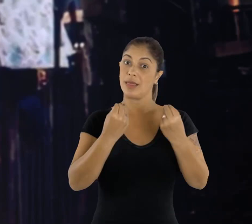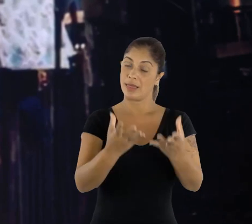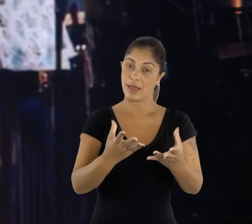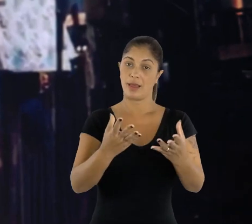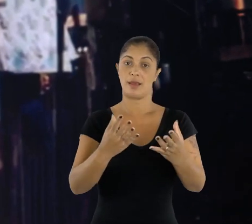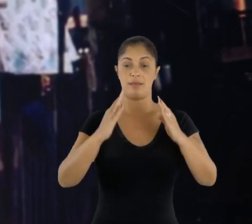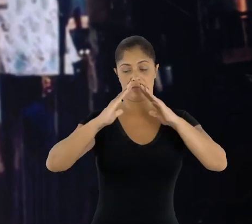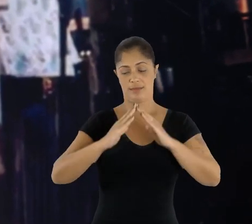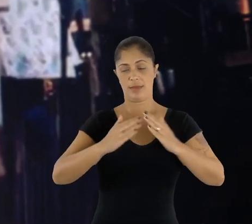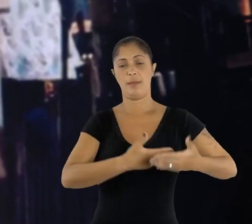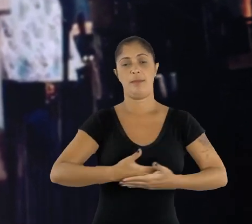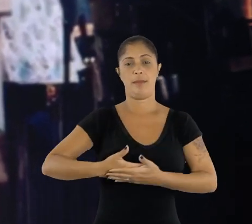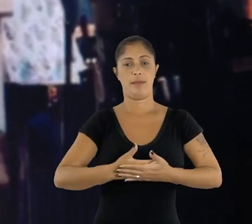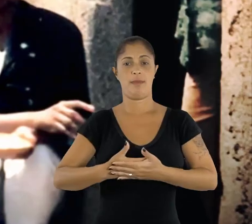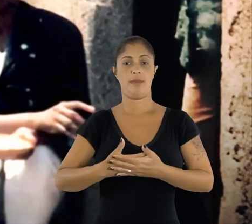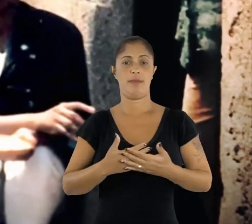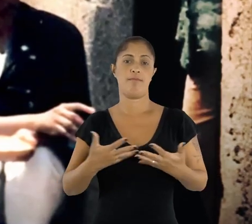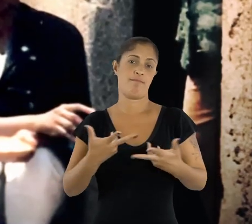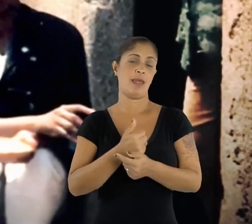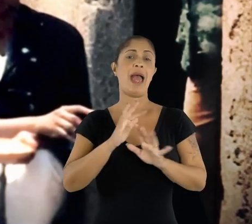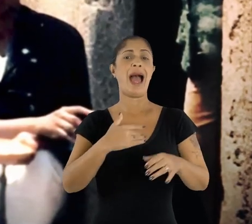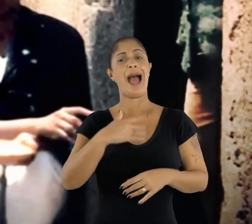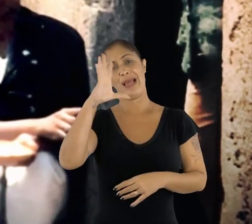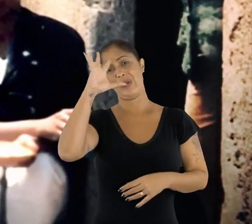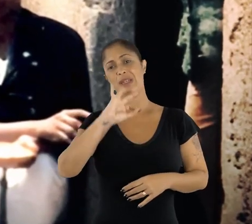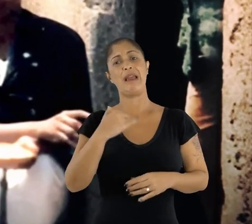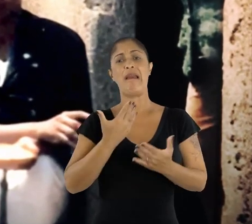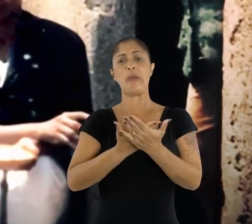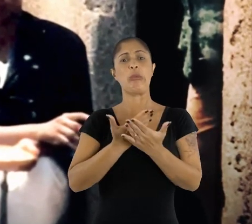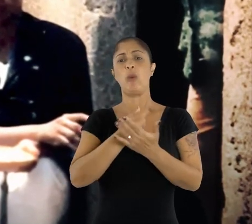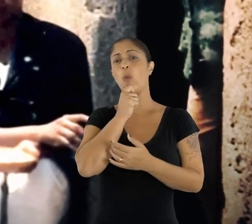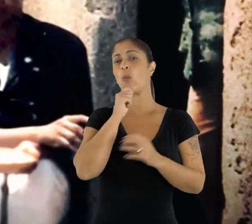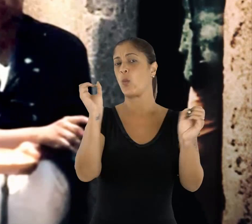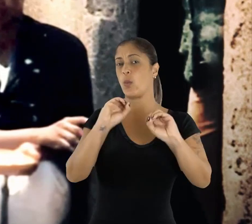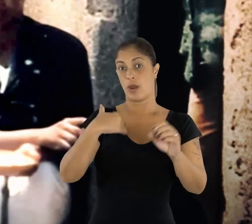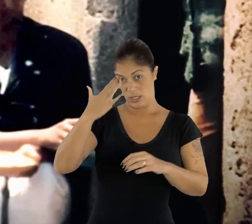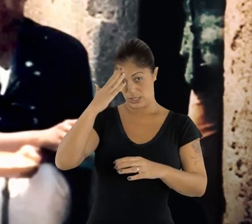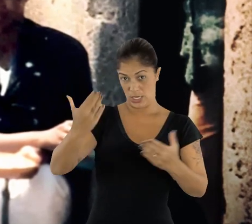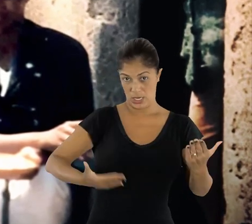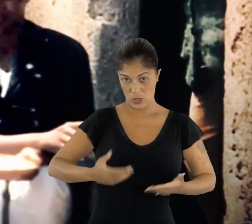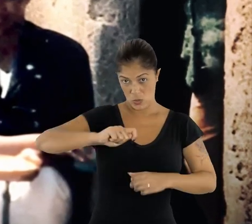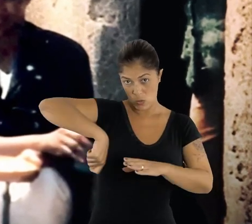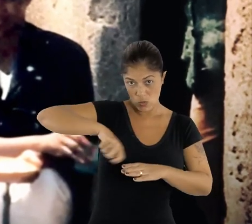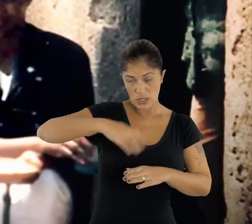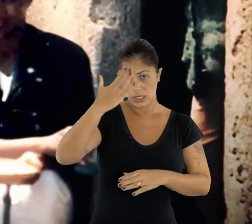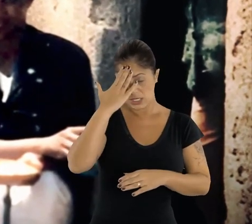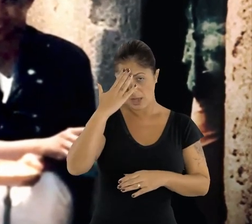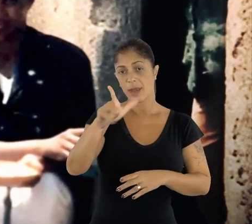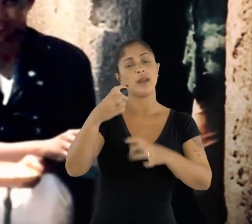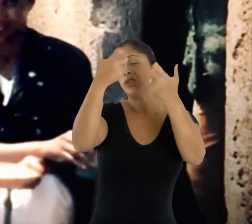bebê. E o que mais que ele disse? Não entendi porque eu não sou estudada. Mas quando ela disse que sabia cozinhar, pedi que ela,